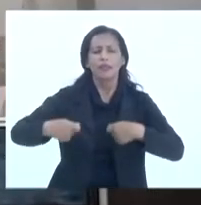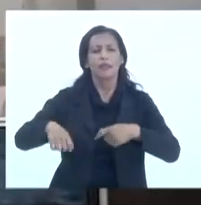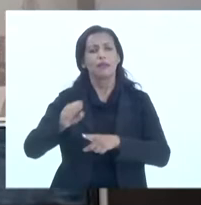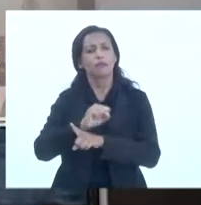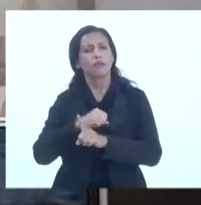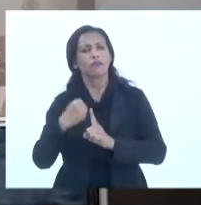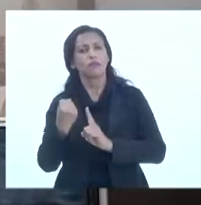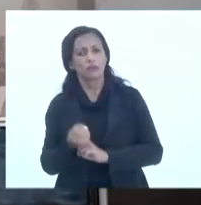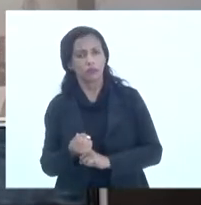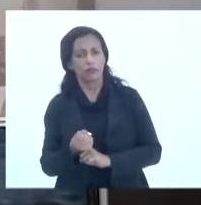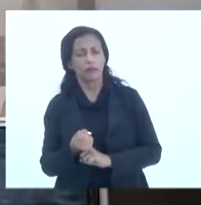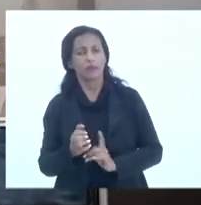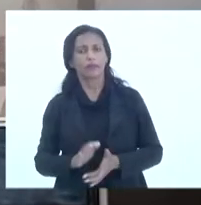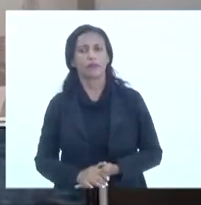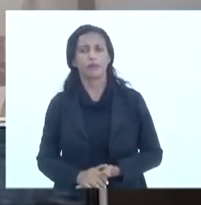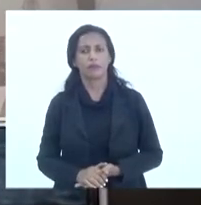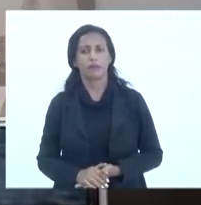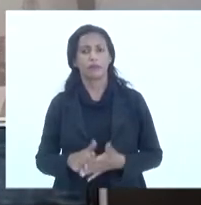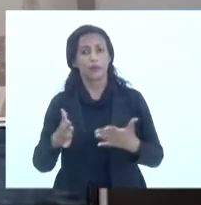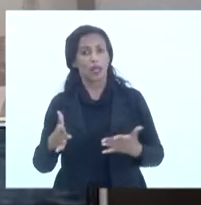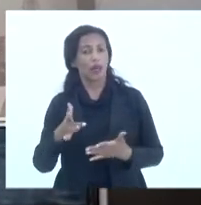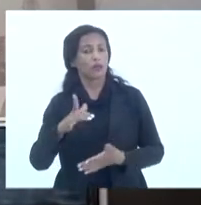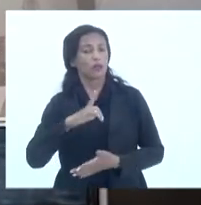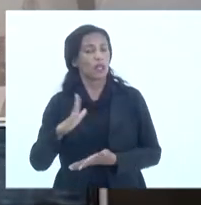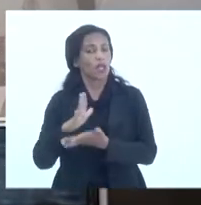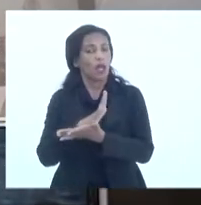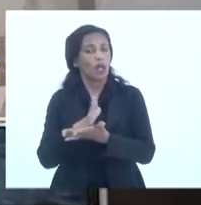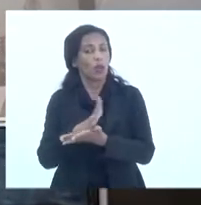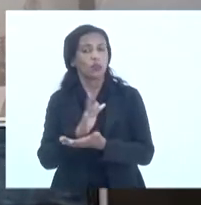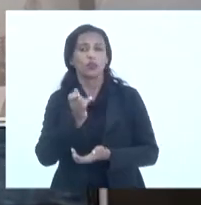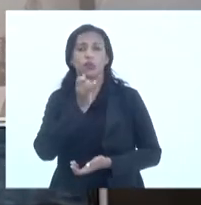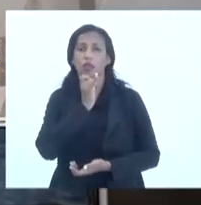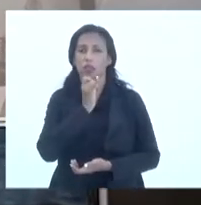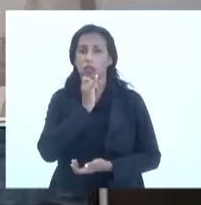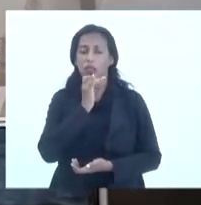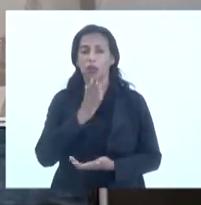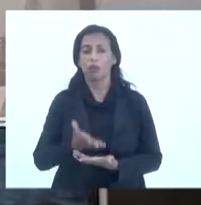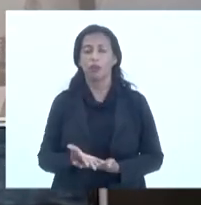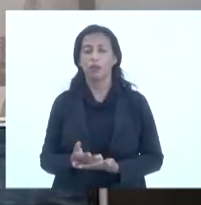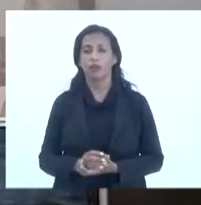sociedade. Então, a gente tem alguns exemplos, que foi justamente